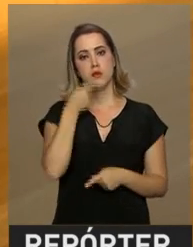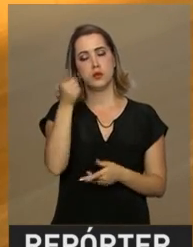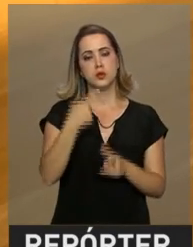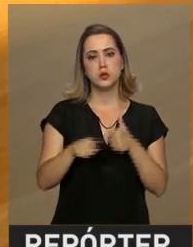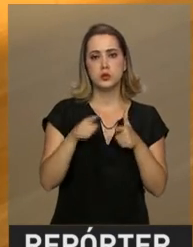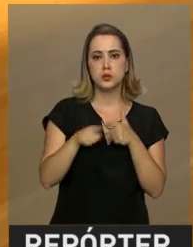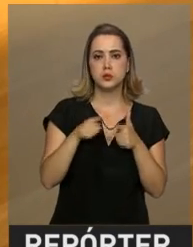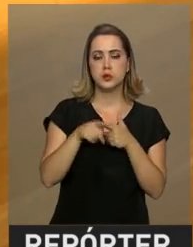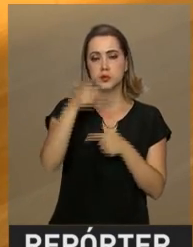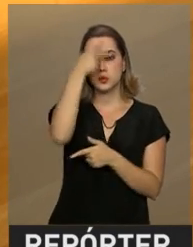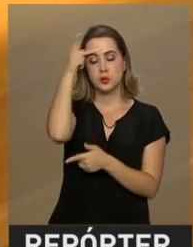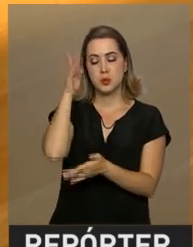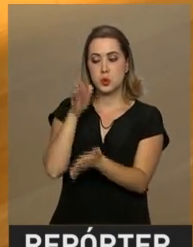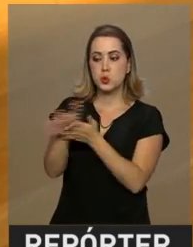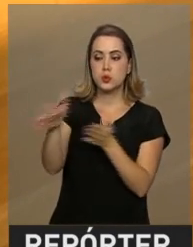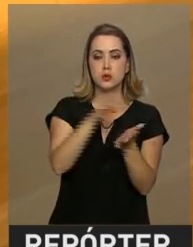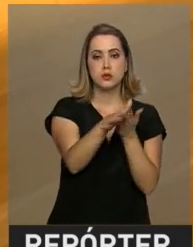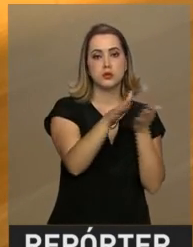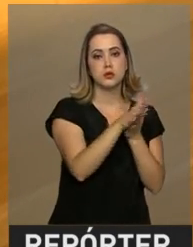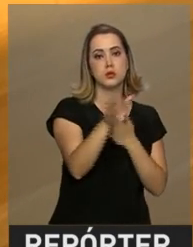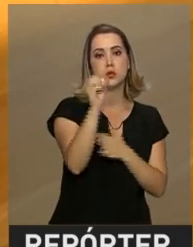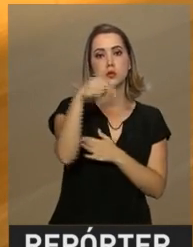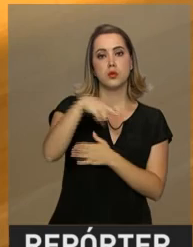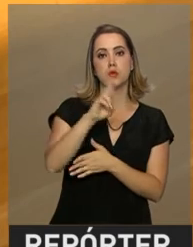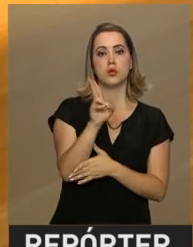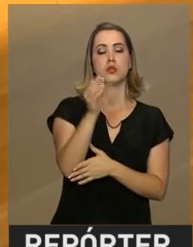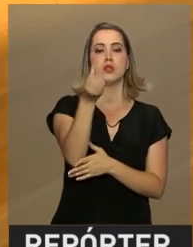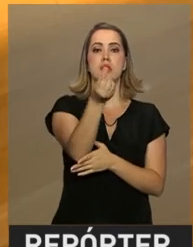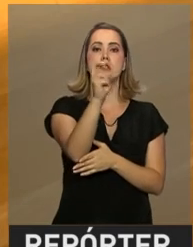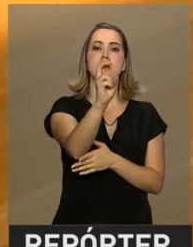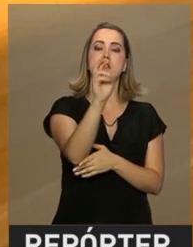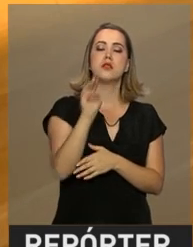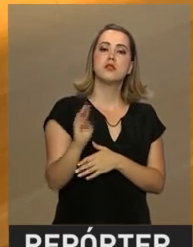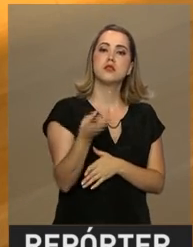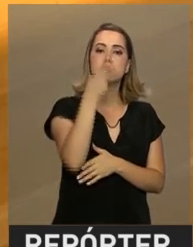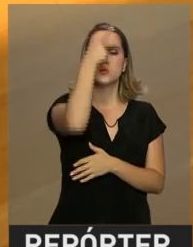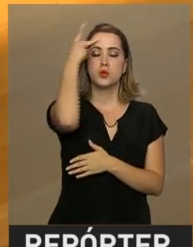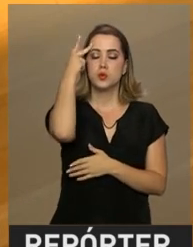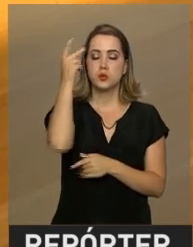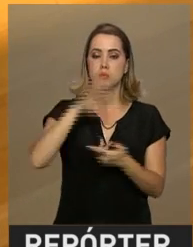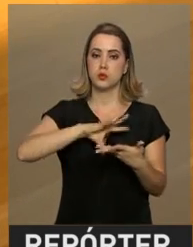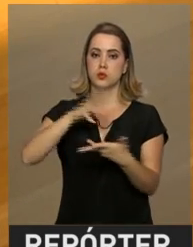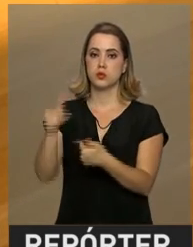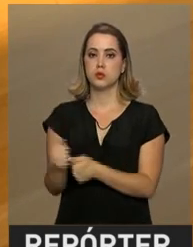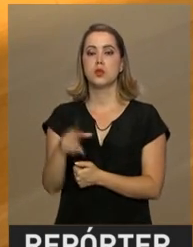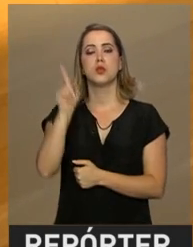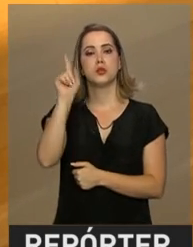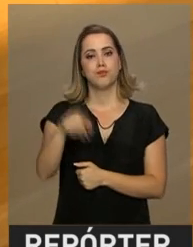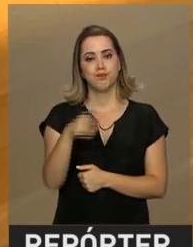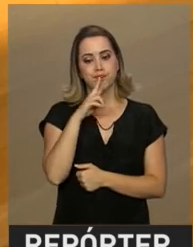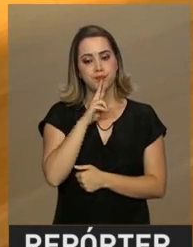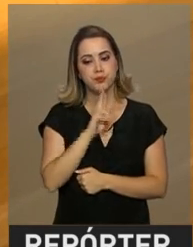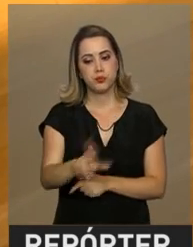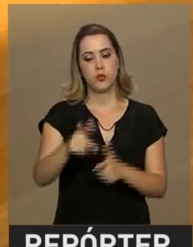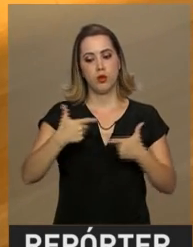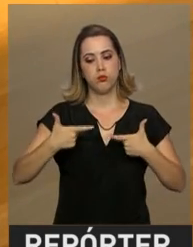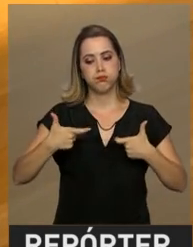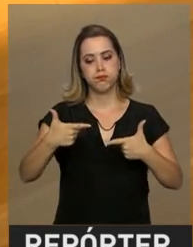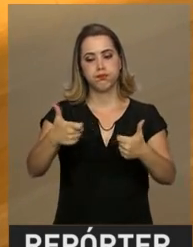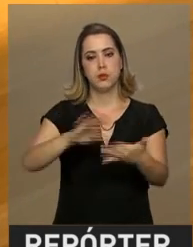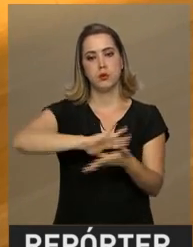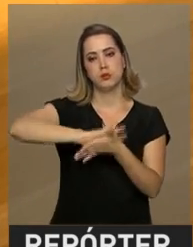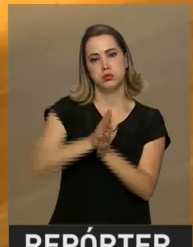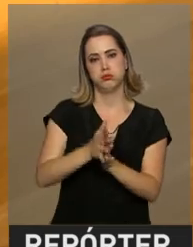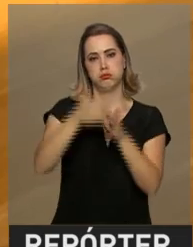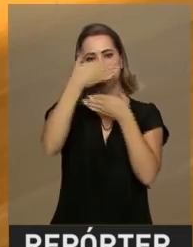segundo a onu atinge mais de 60 com milhões de pessoas no mundo é resultado de guerras repressão e